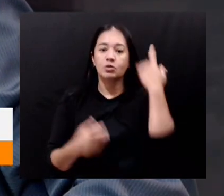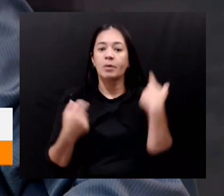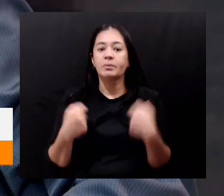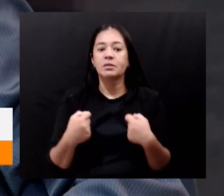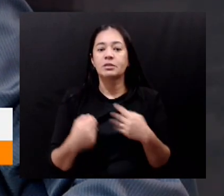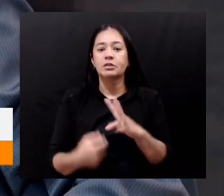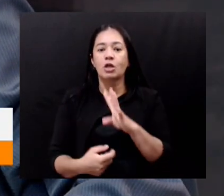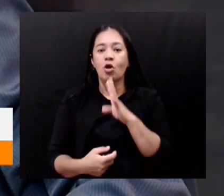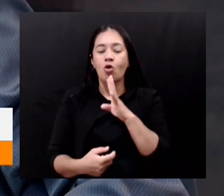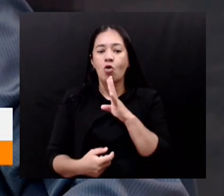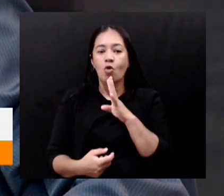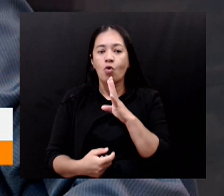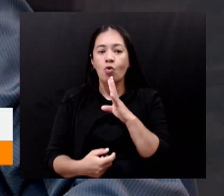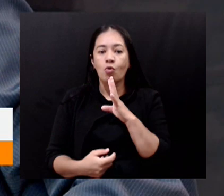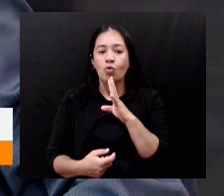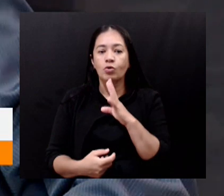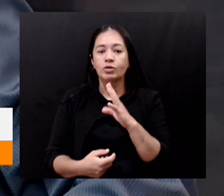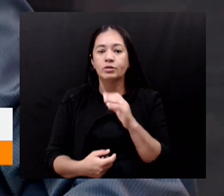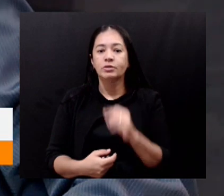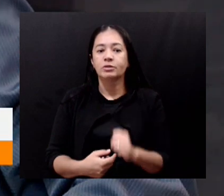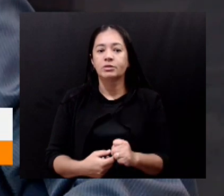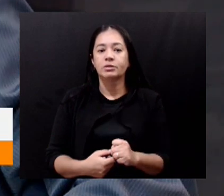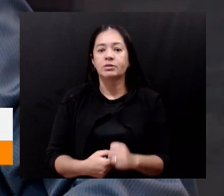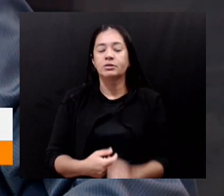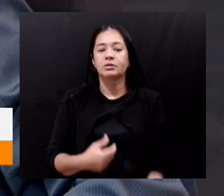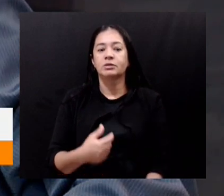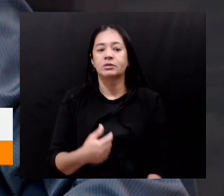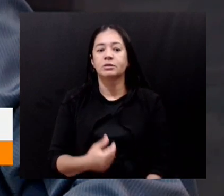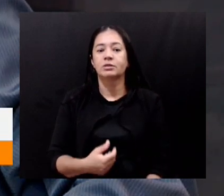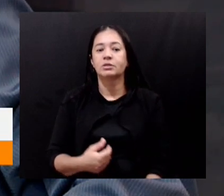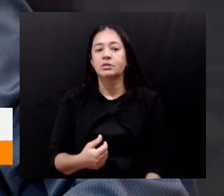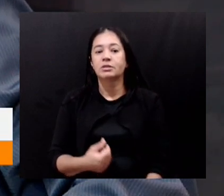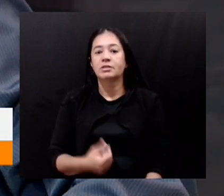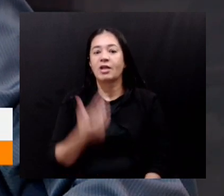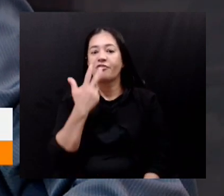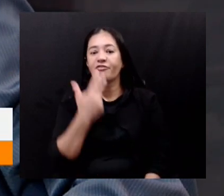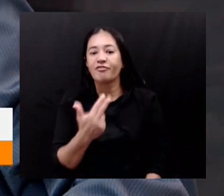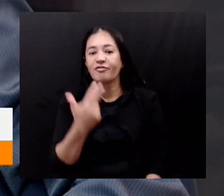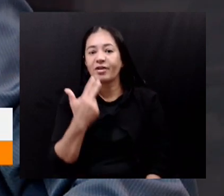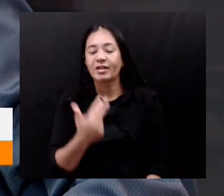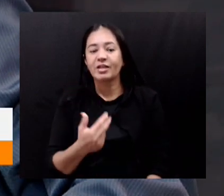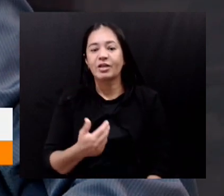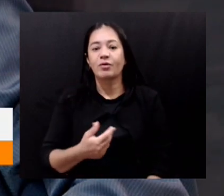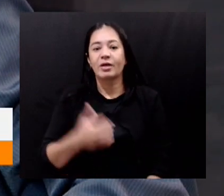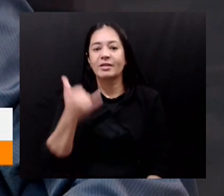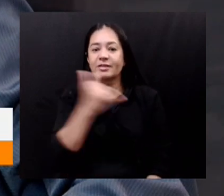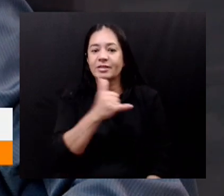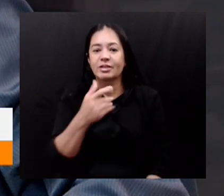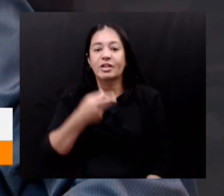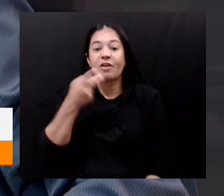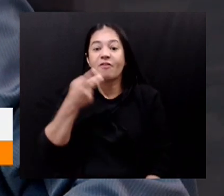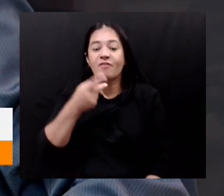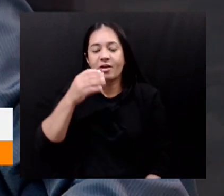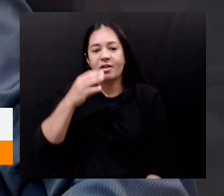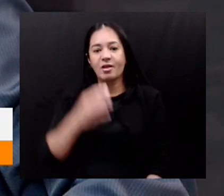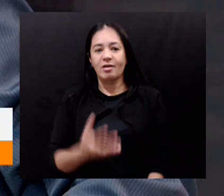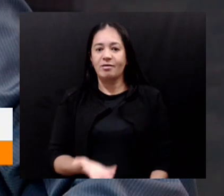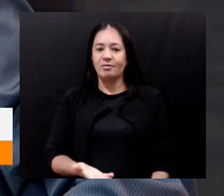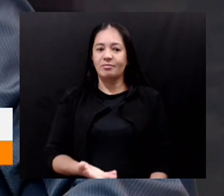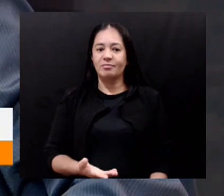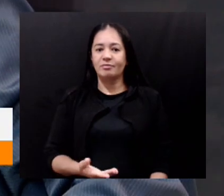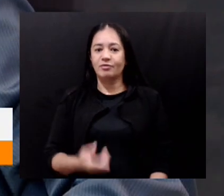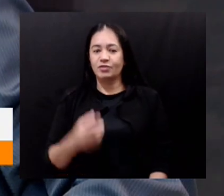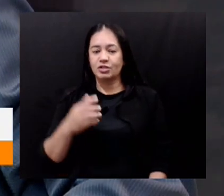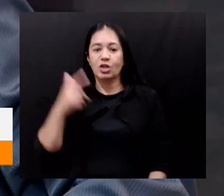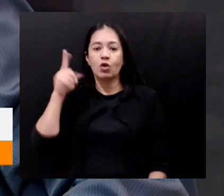nível B1 da língua italiana, ou seja, Uhum. falar italiano. Você vai obter uma cidadania, graças a seu marido ou sua